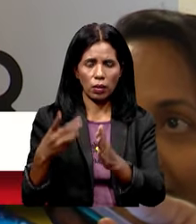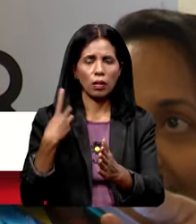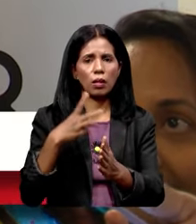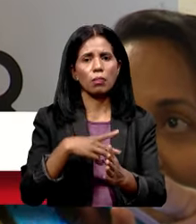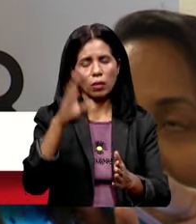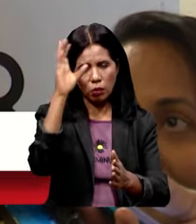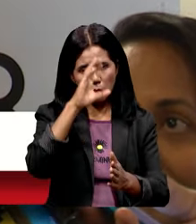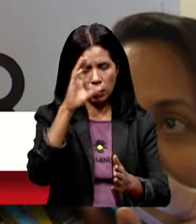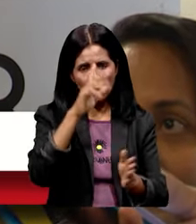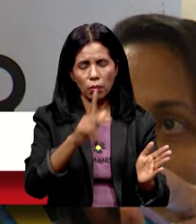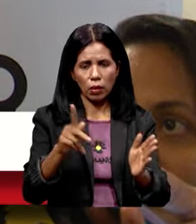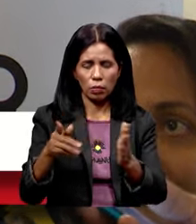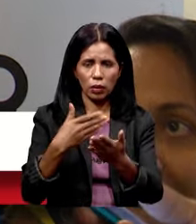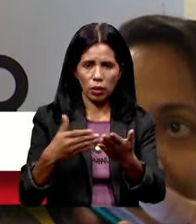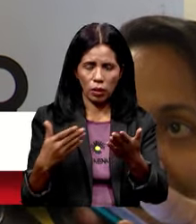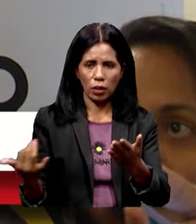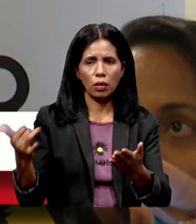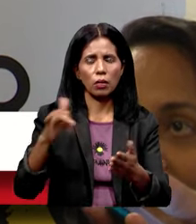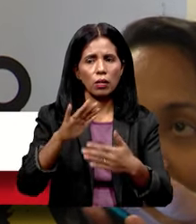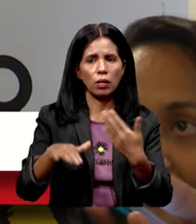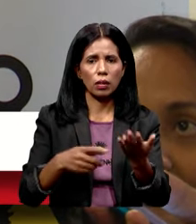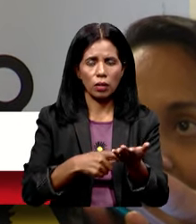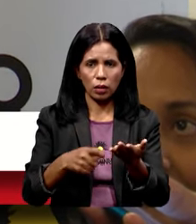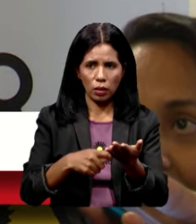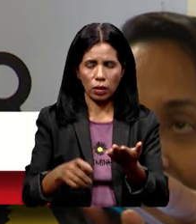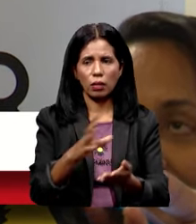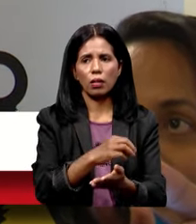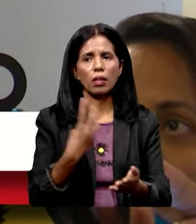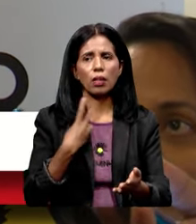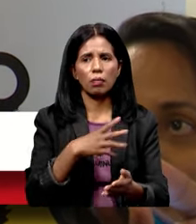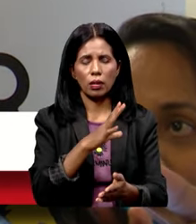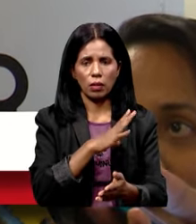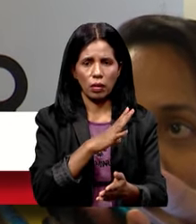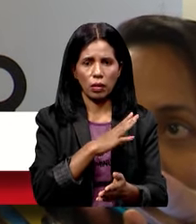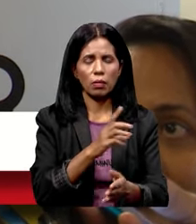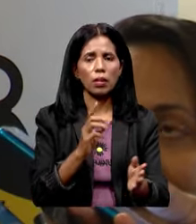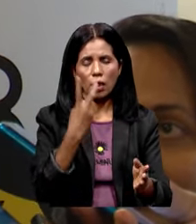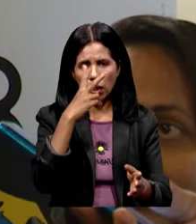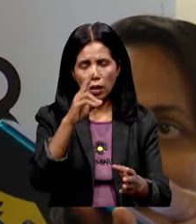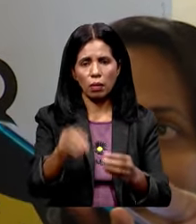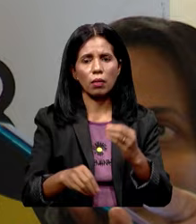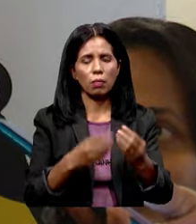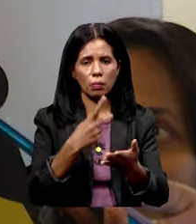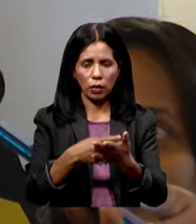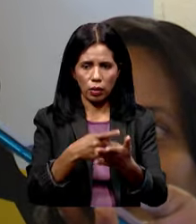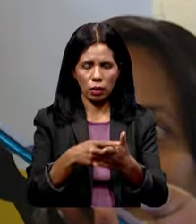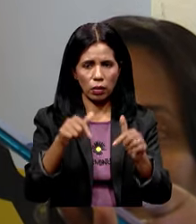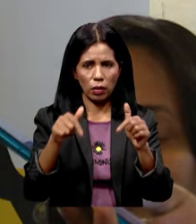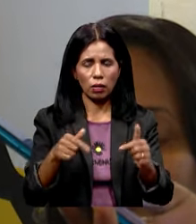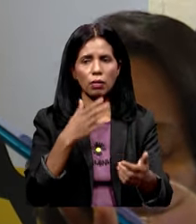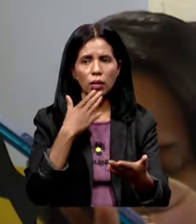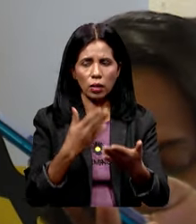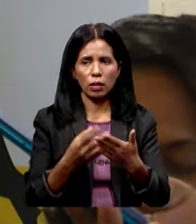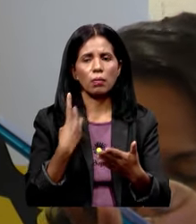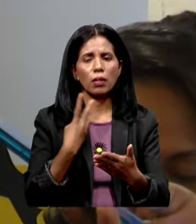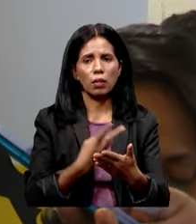plano pa material logística, no plano parte técnico engenheiro nian. A me espera kata a me se descobre bara ke projeto ide ne. No ide ne diak ba me,